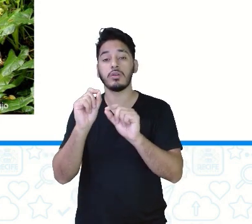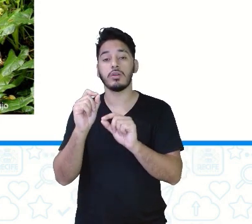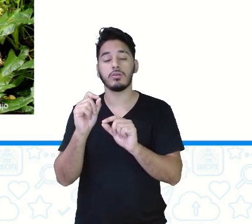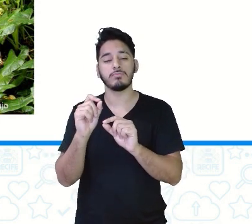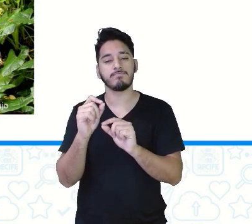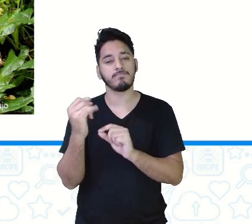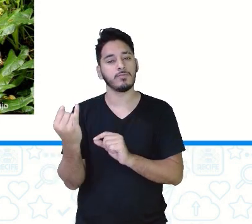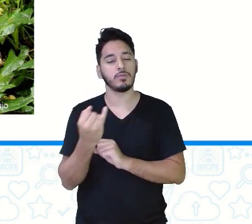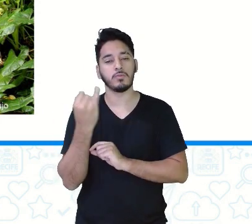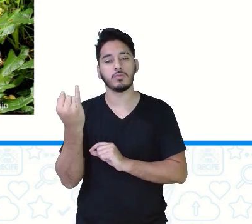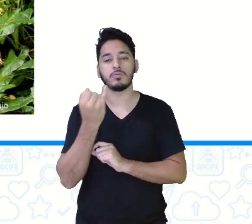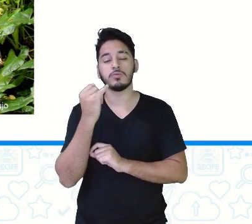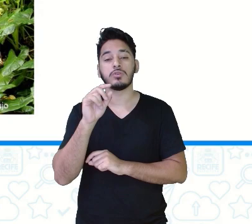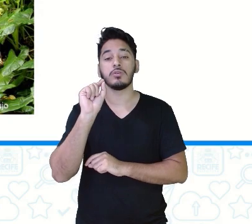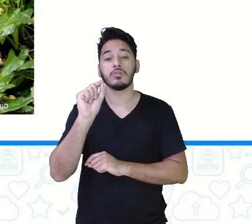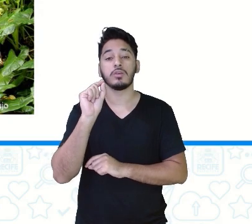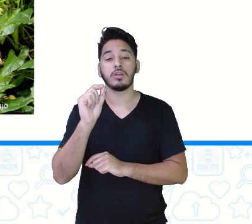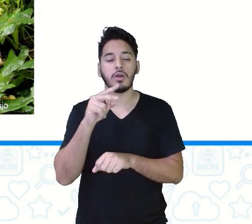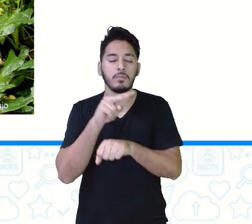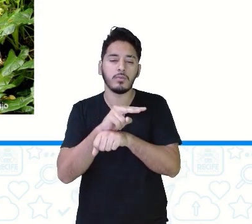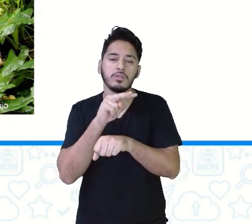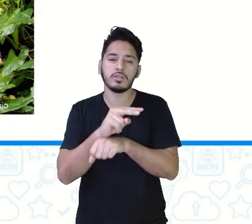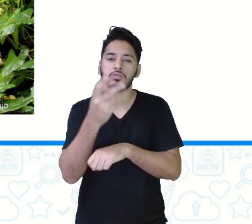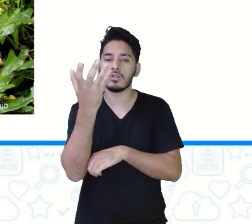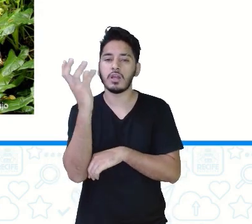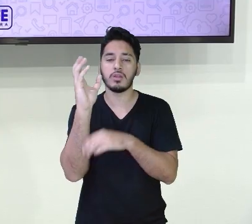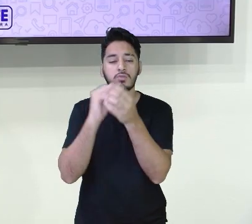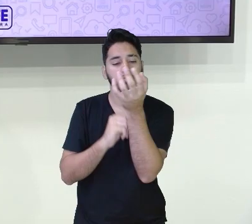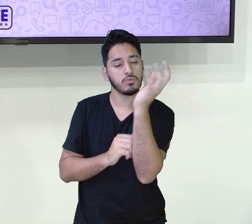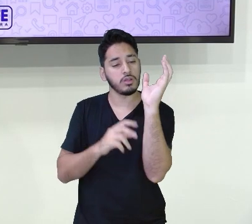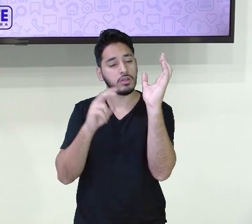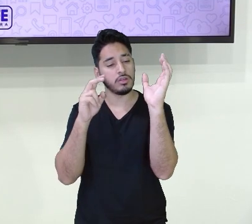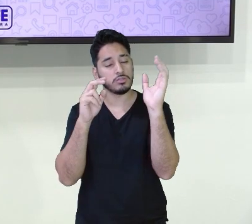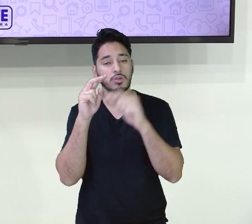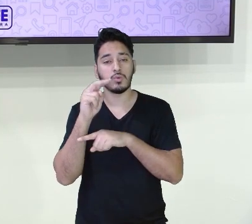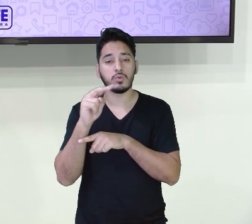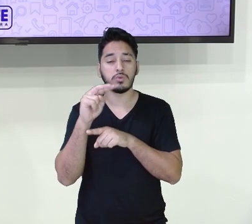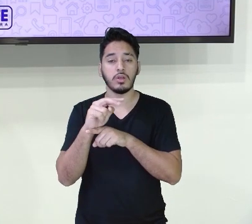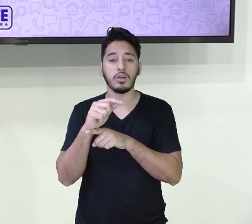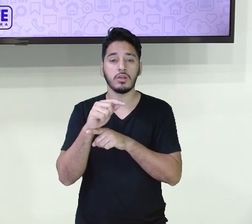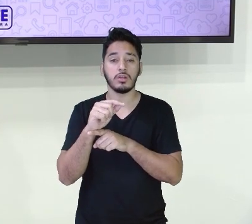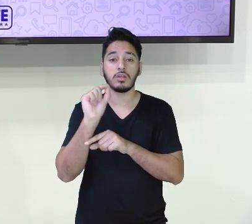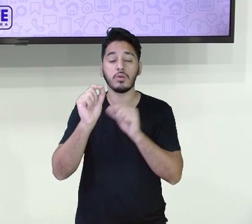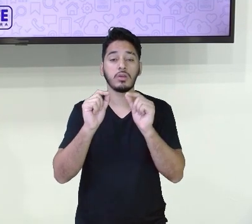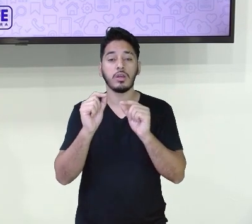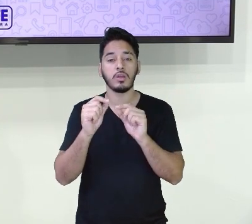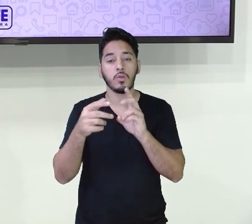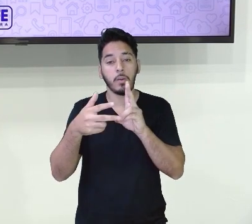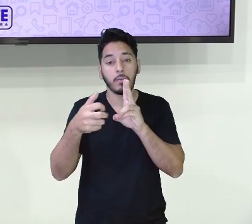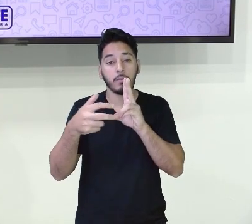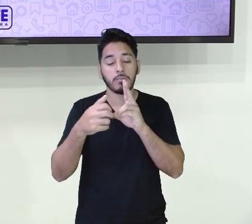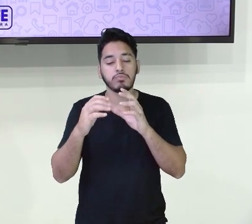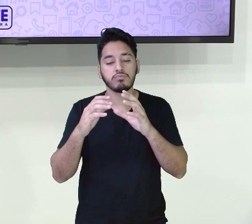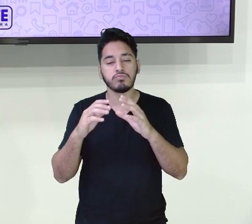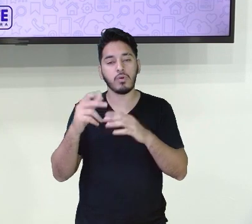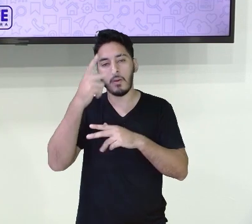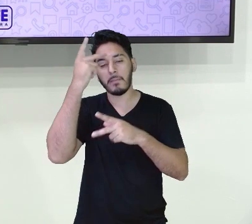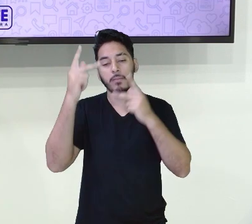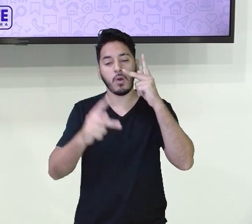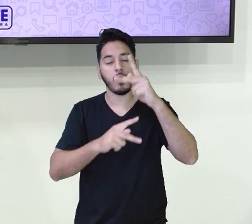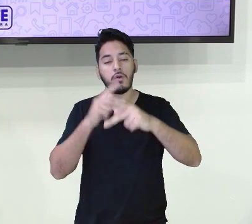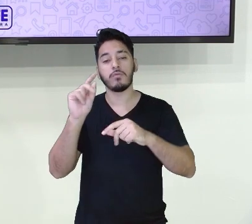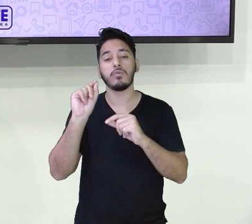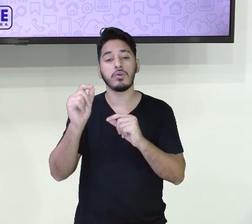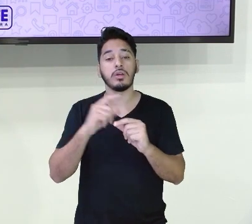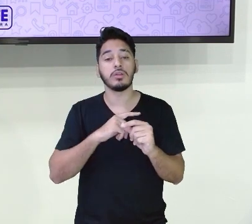importante, que é a questão da conservação da natureza, que é de onde os povos indígenas, a maioria dos povos indígenas,